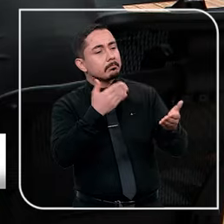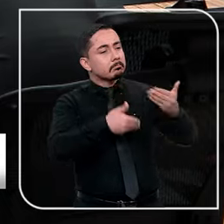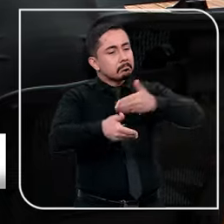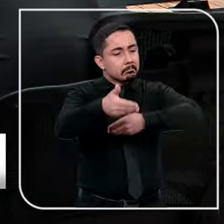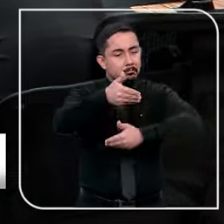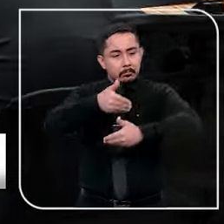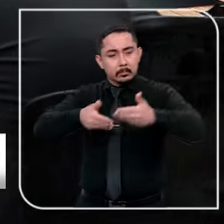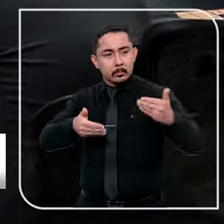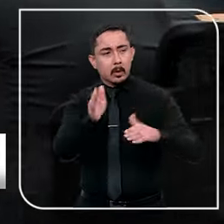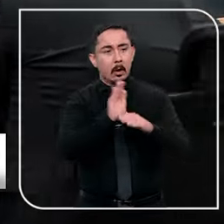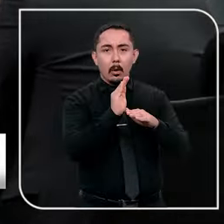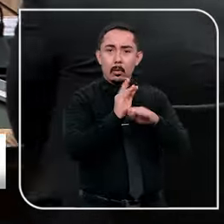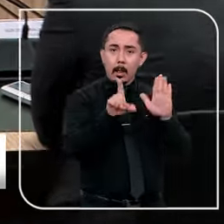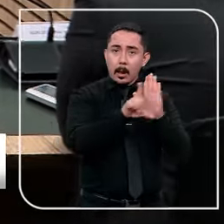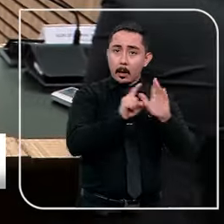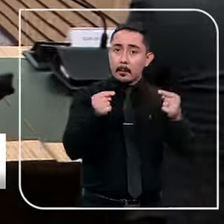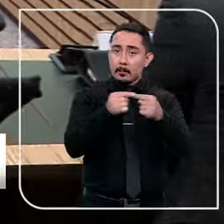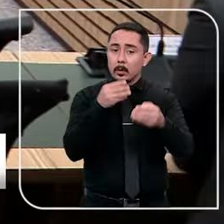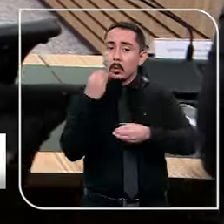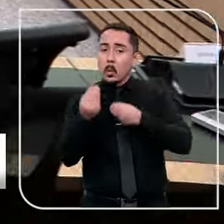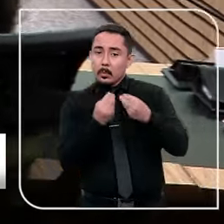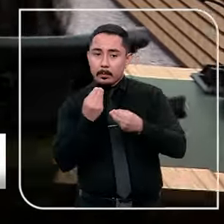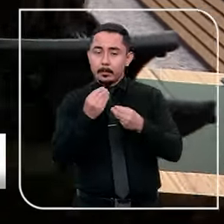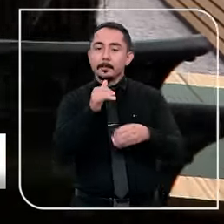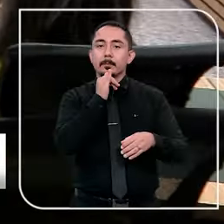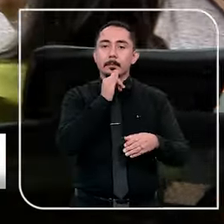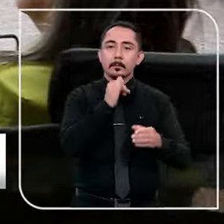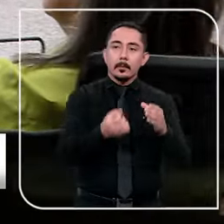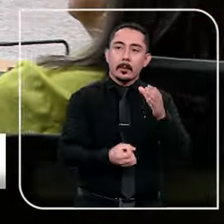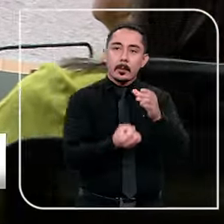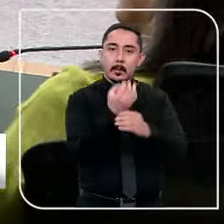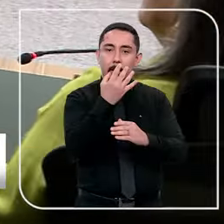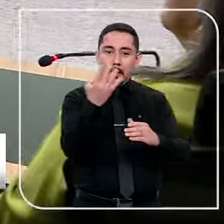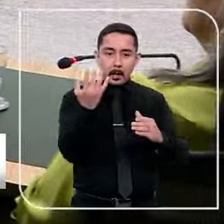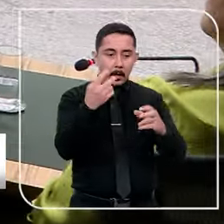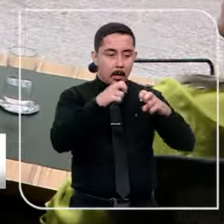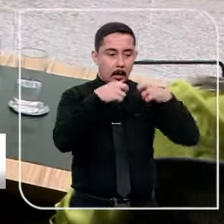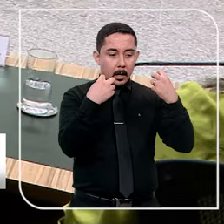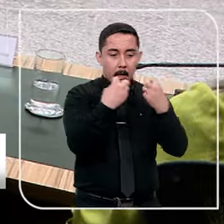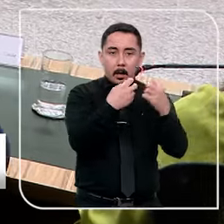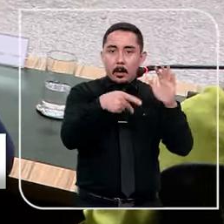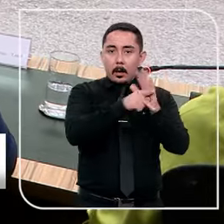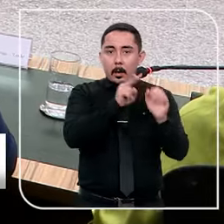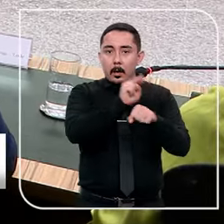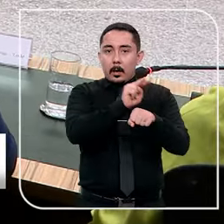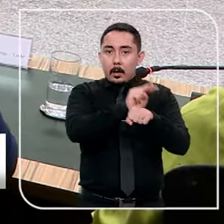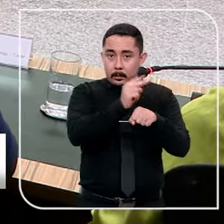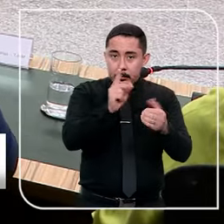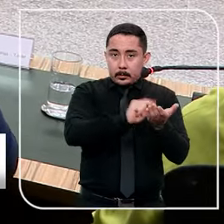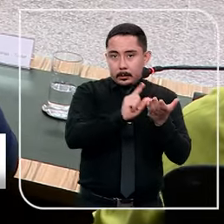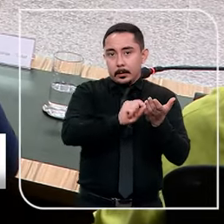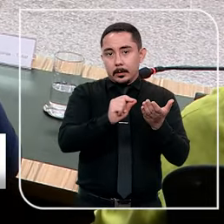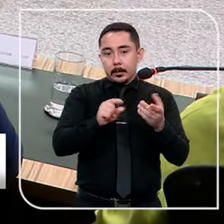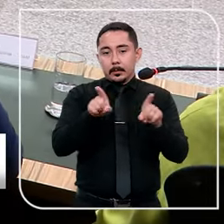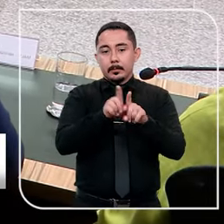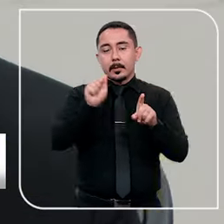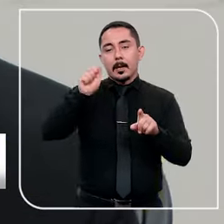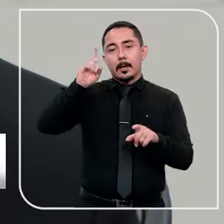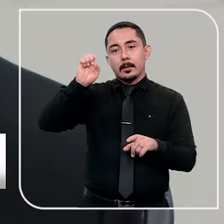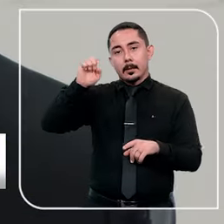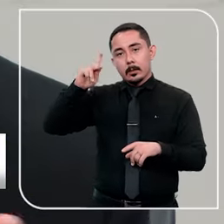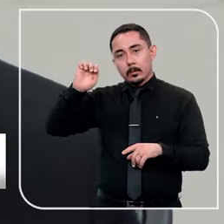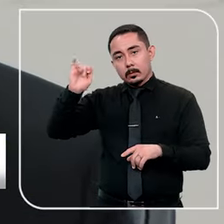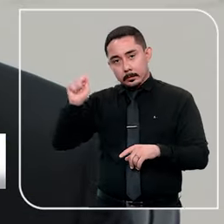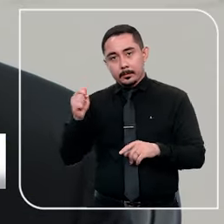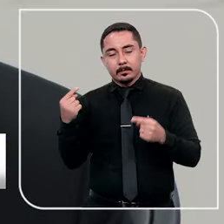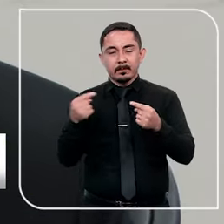práticas adotadas na aplicação da Lei ent entre elas está a criação de comitê gestor de proteção de dados e do adequa que é um